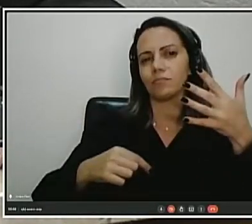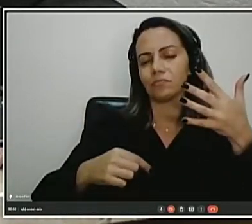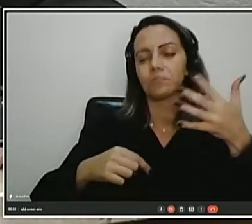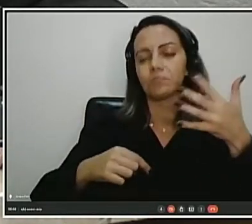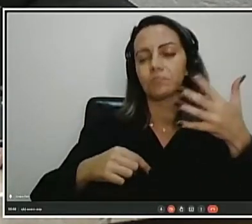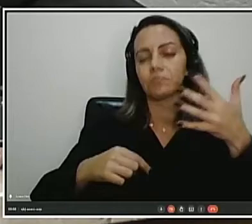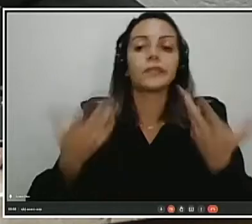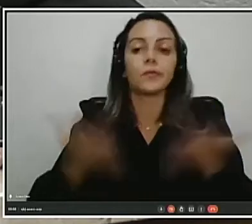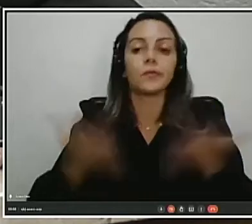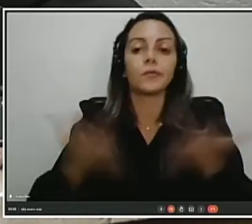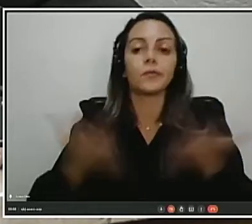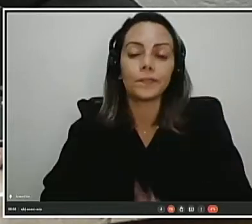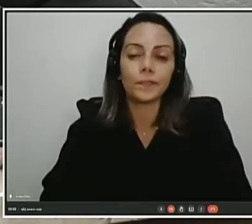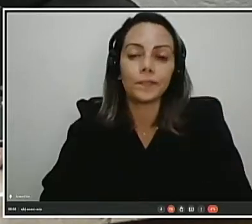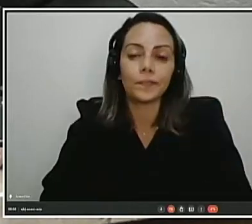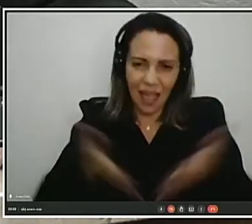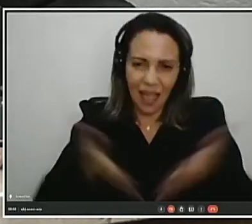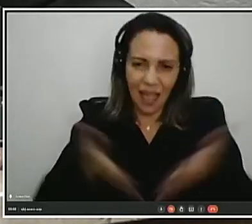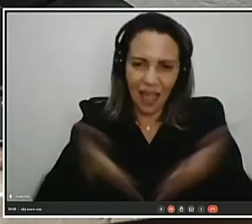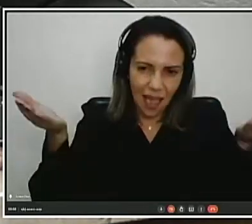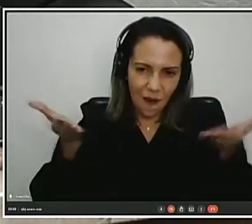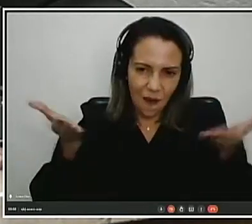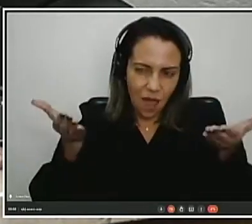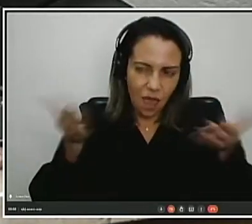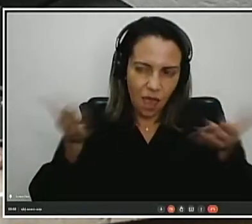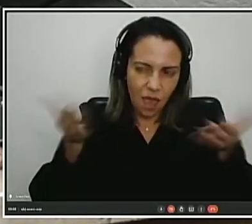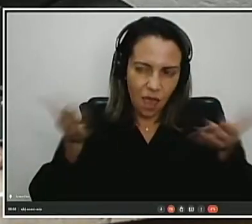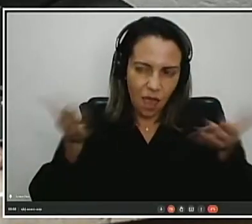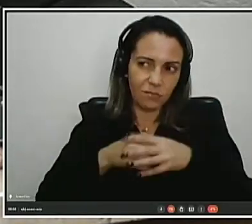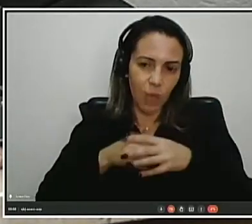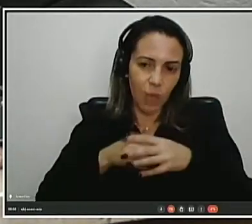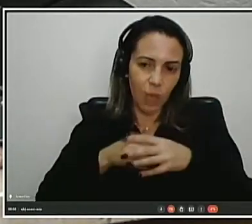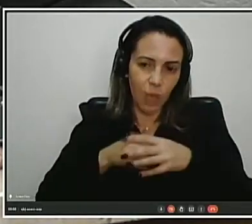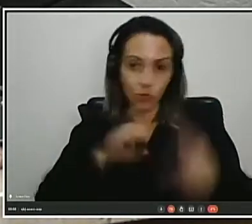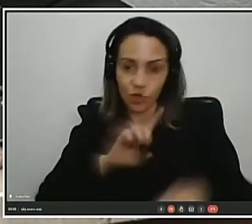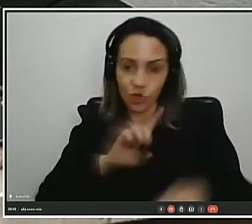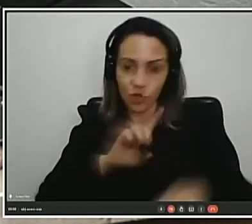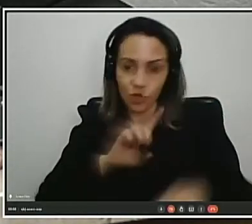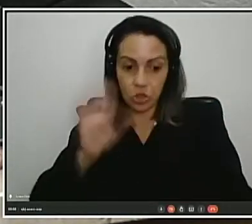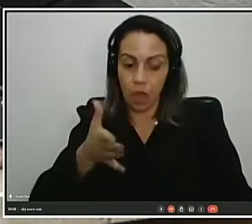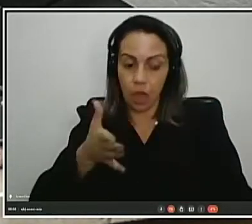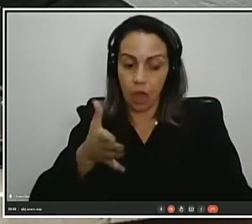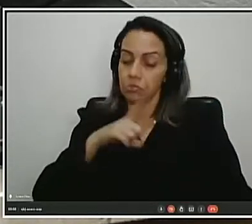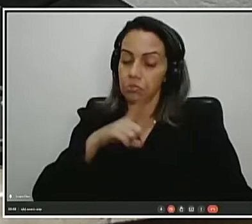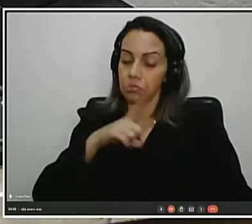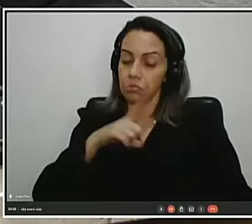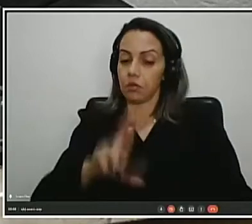Então, agora, daí, no outro dia, já apareceu, né? Apareceu,